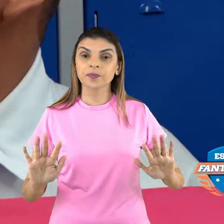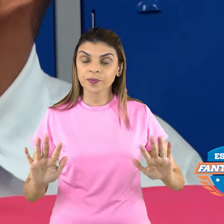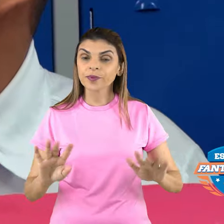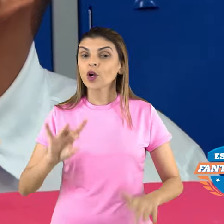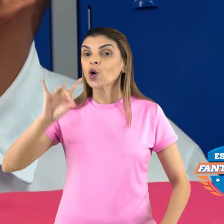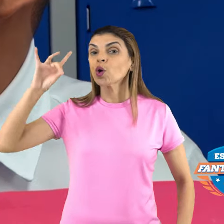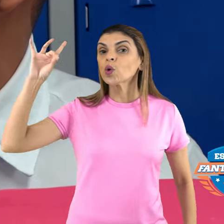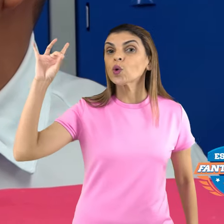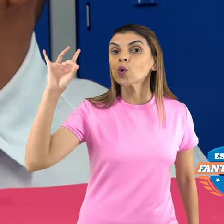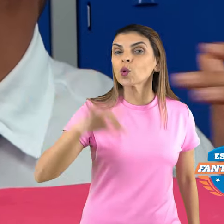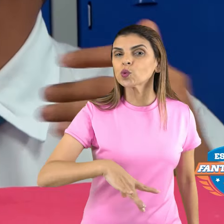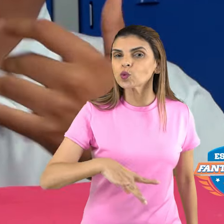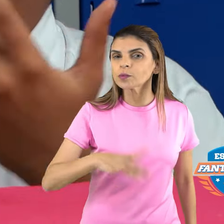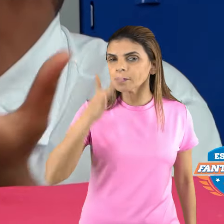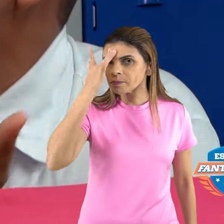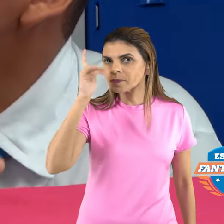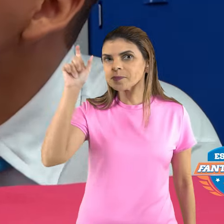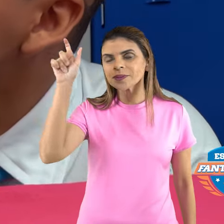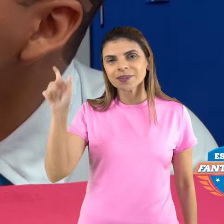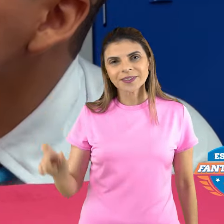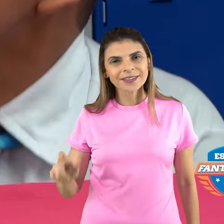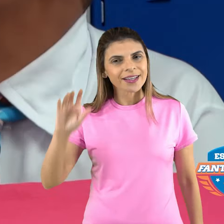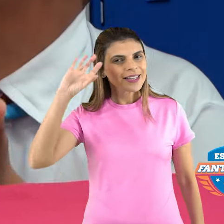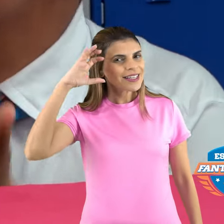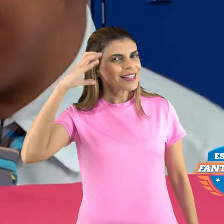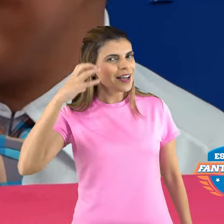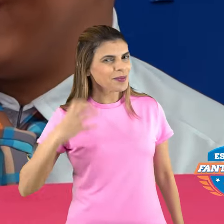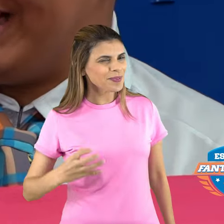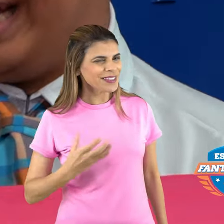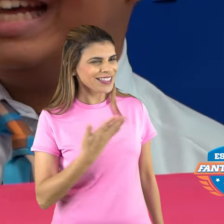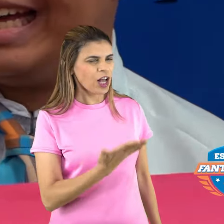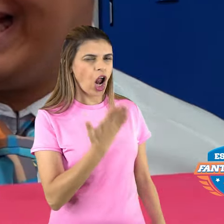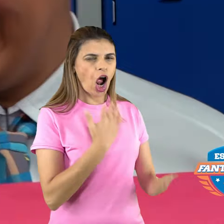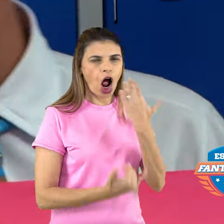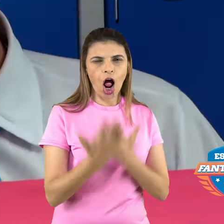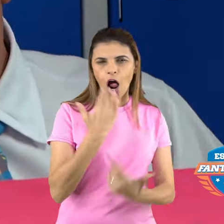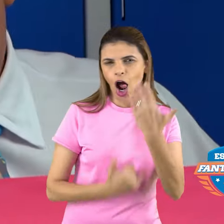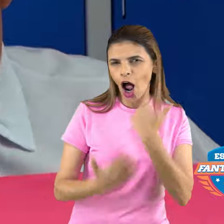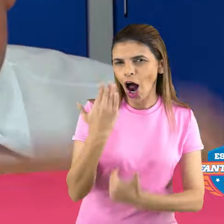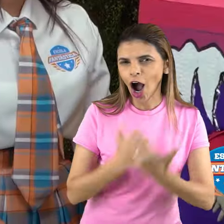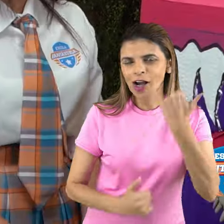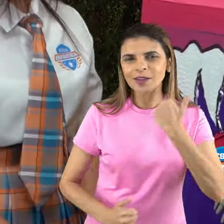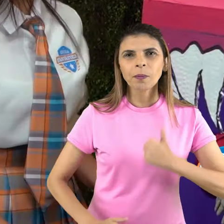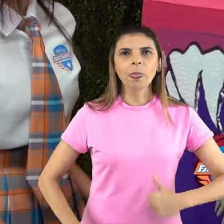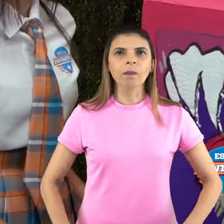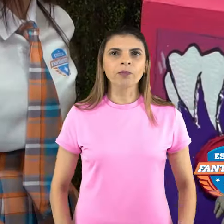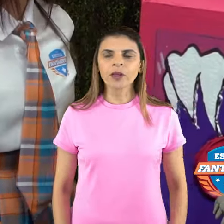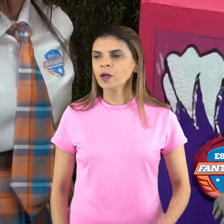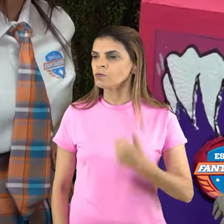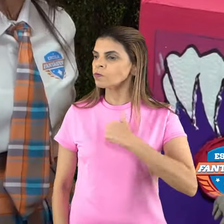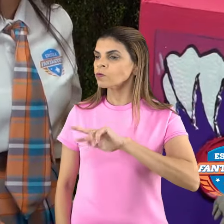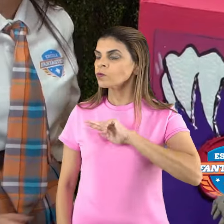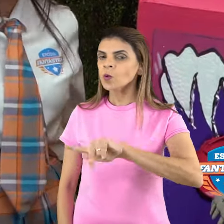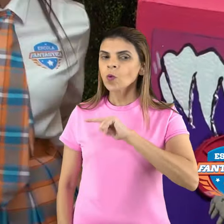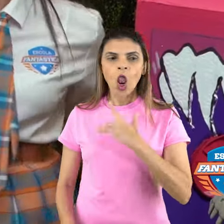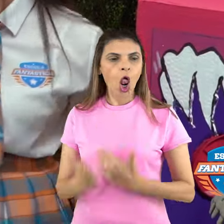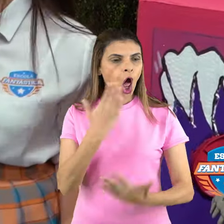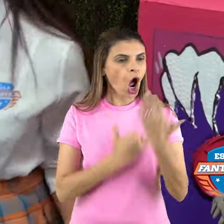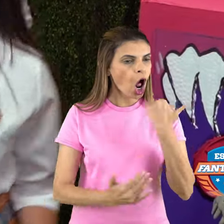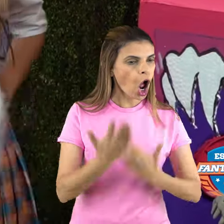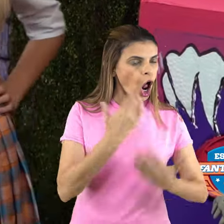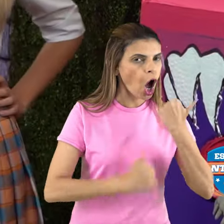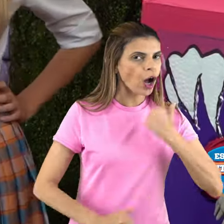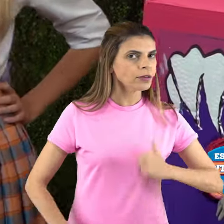a última participante. Camila Comilona. Eu não sou comilona, Rafael.